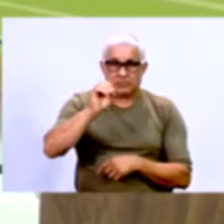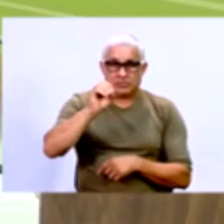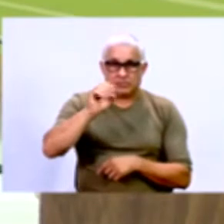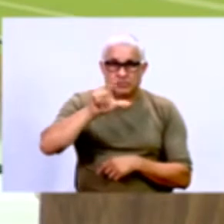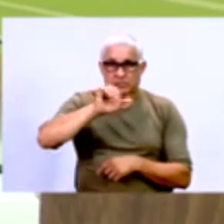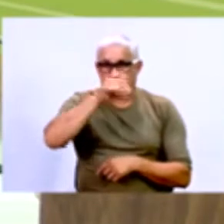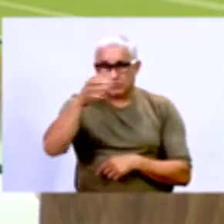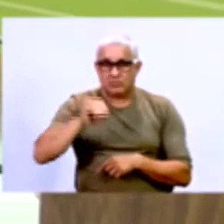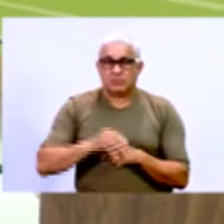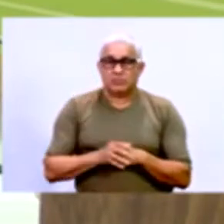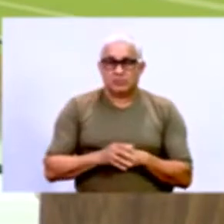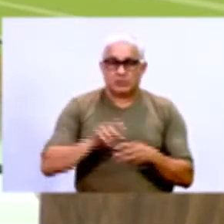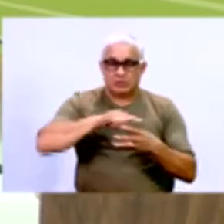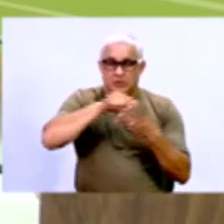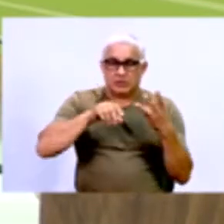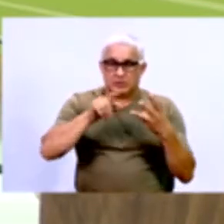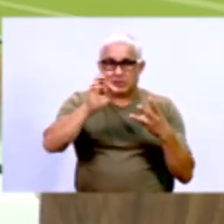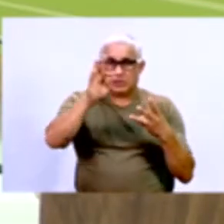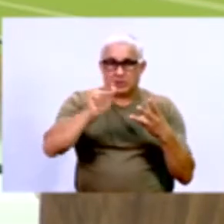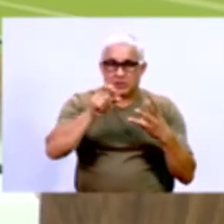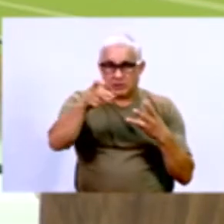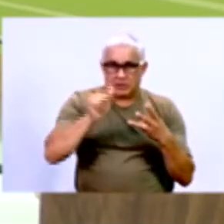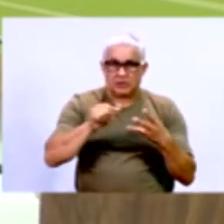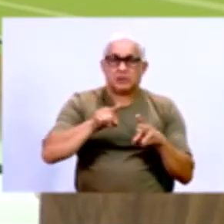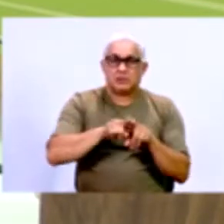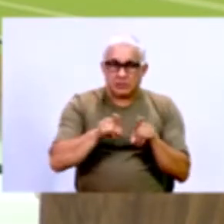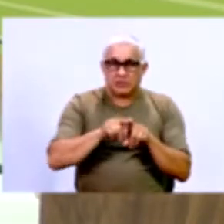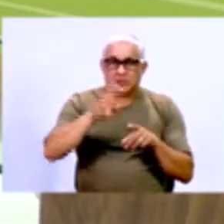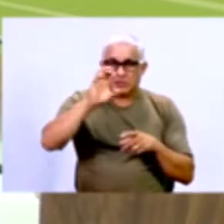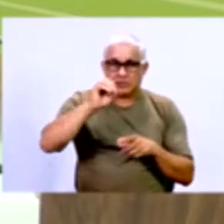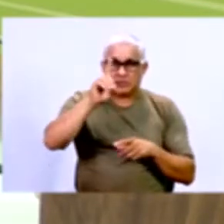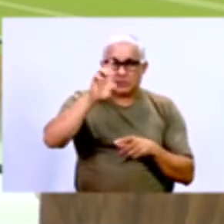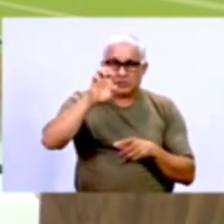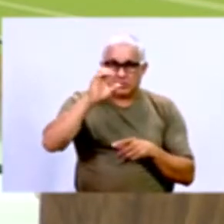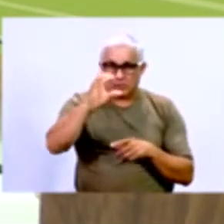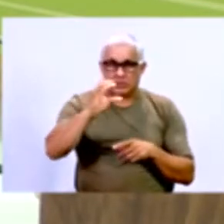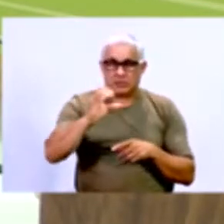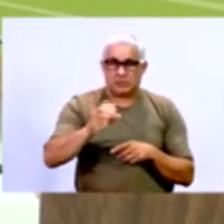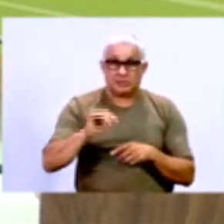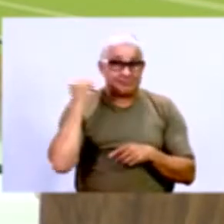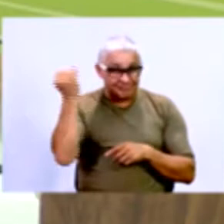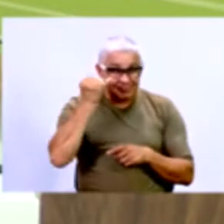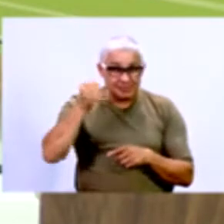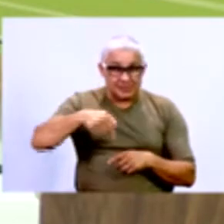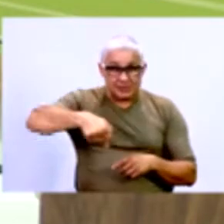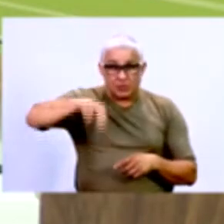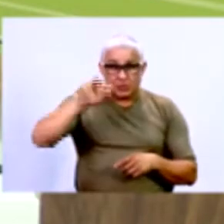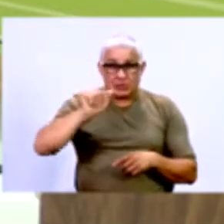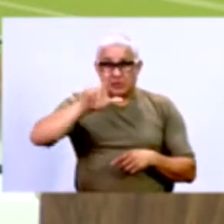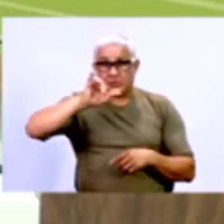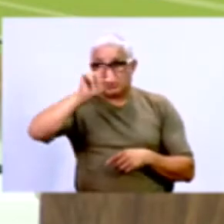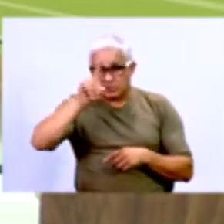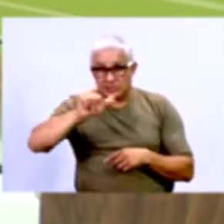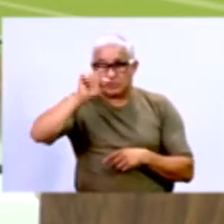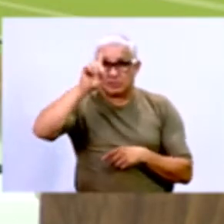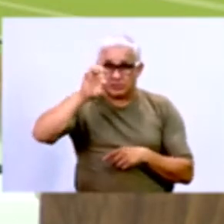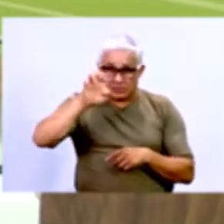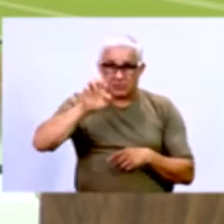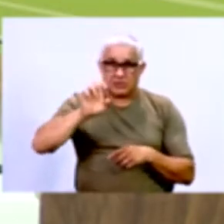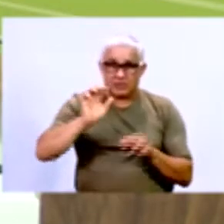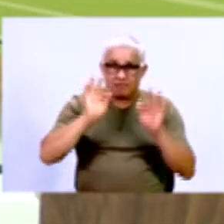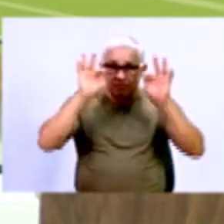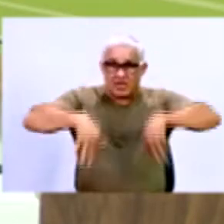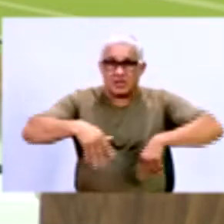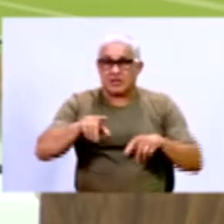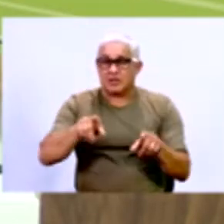taxa de amostragem e codec, tá? Isso é muito importante na qualidade do arquivo final. Então, se a gente vai trabalhar com arquivo de